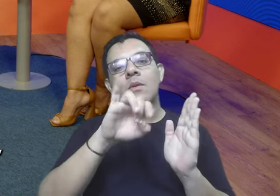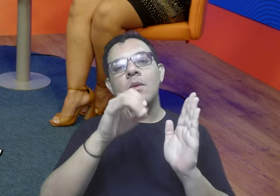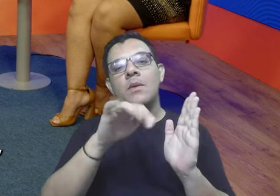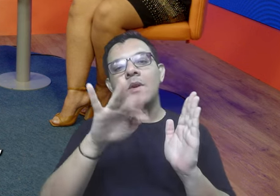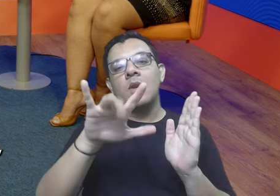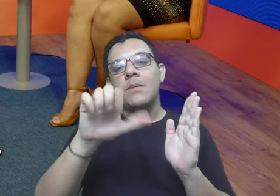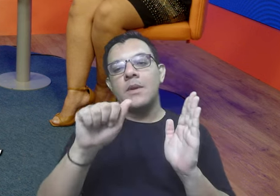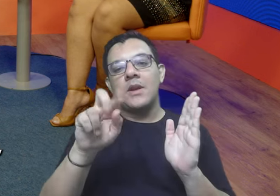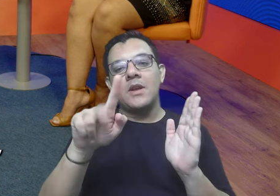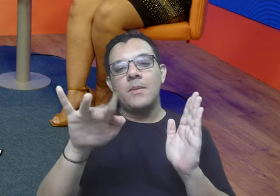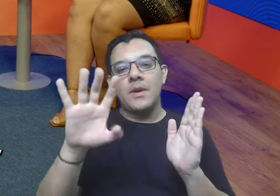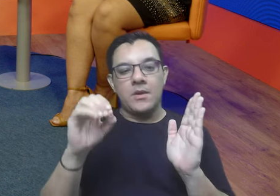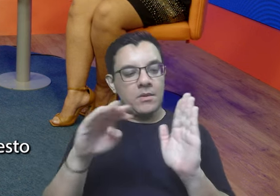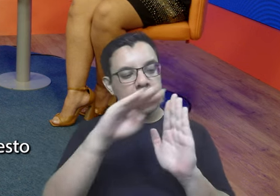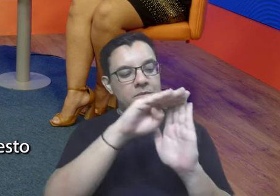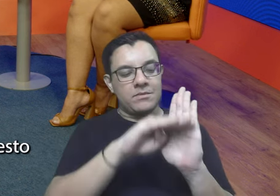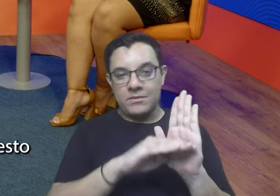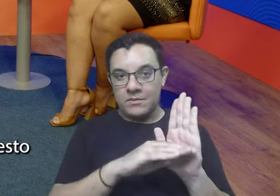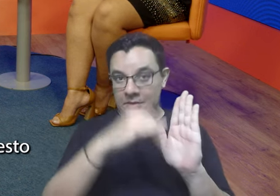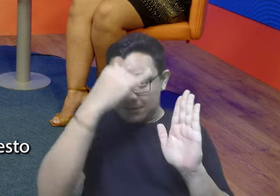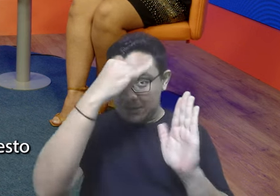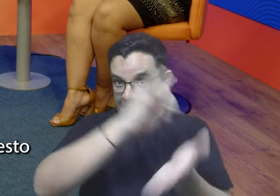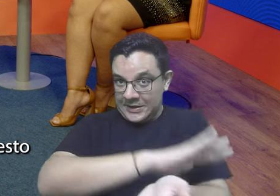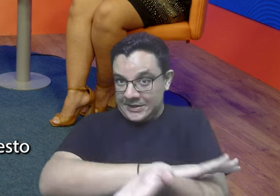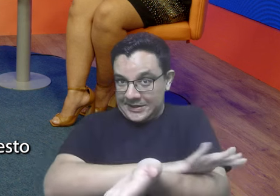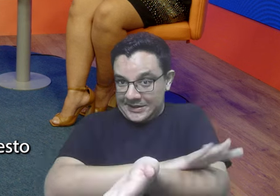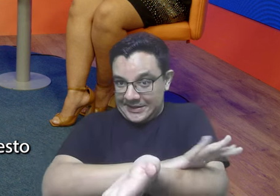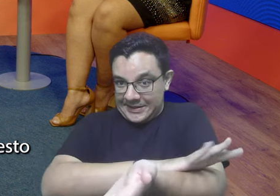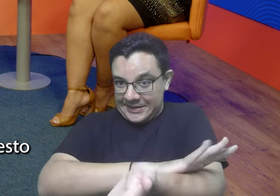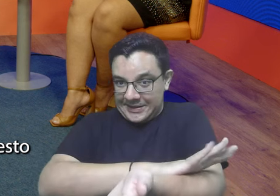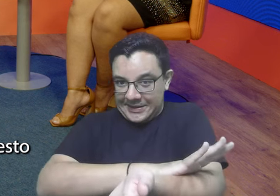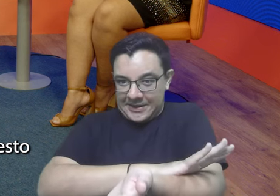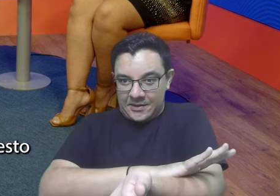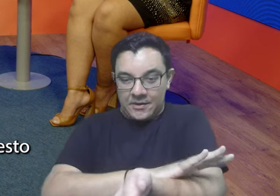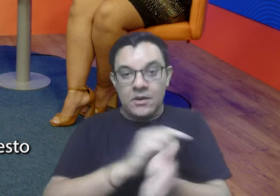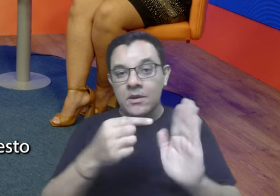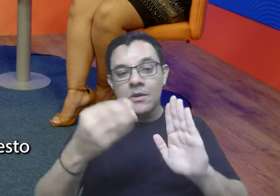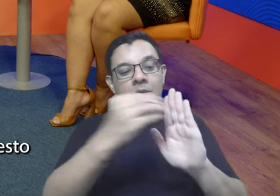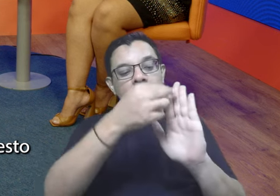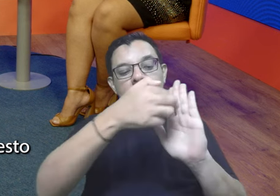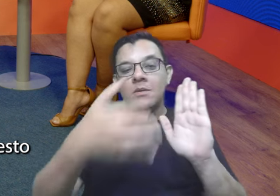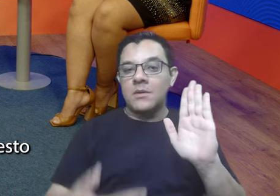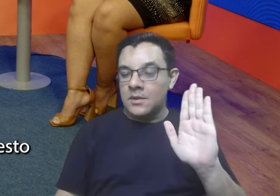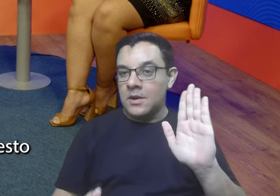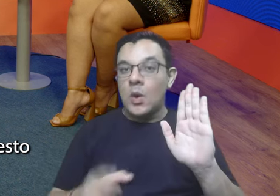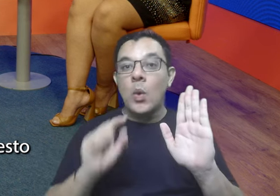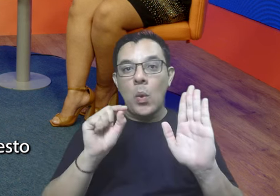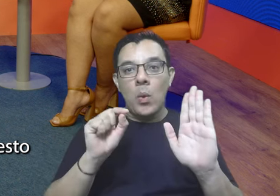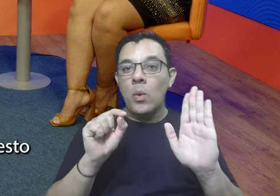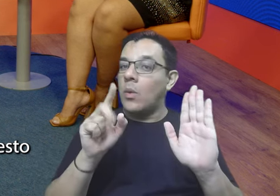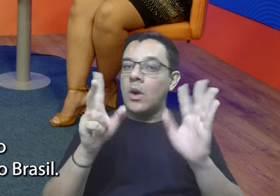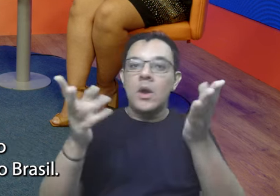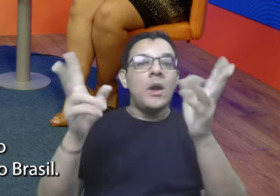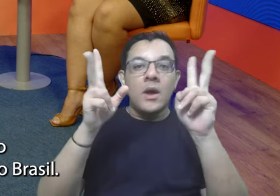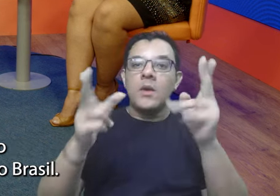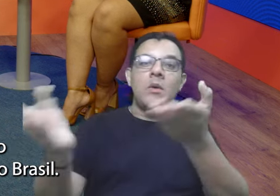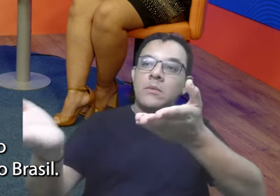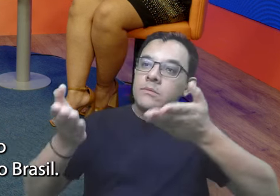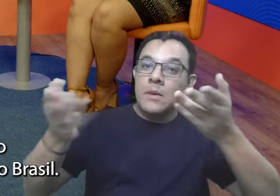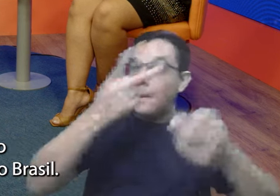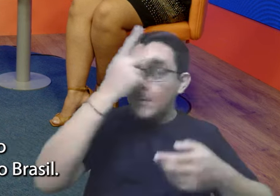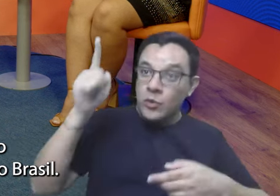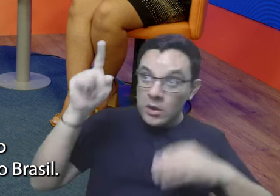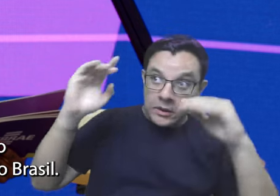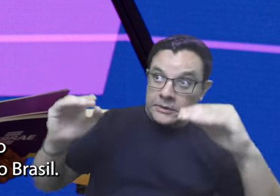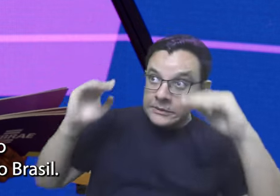manual antirracista ele basicamente né é um Manifesto onde chama as pessoas que estão com o